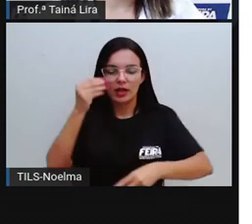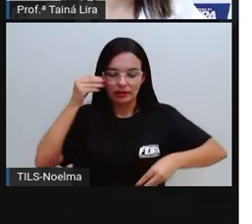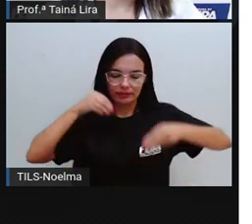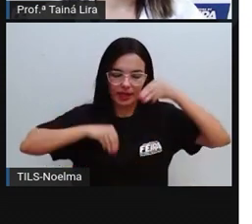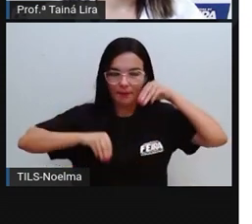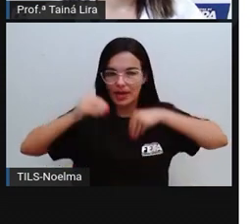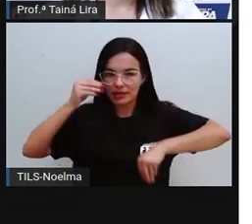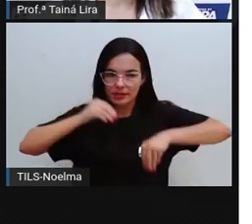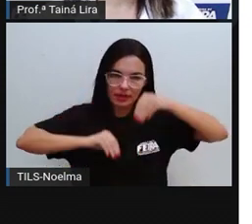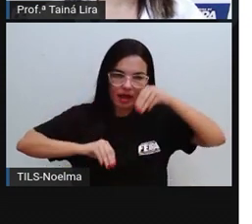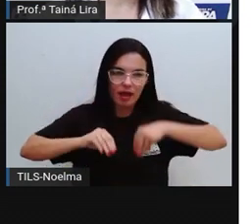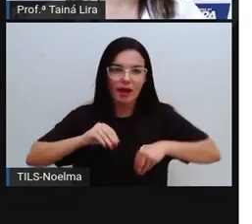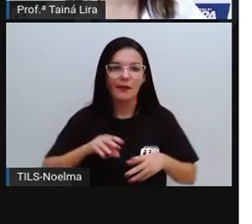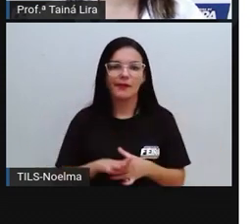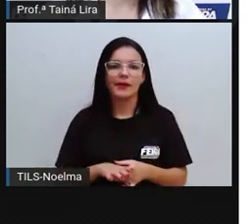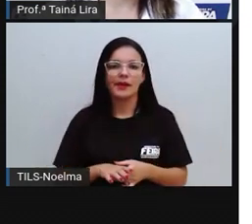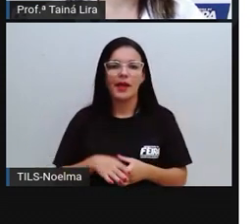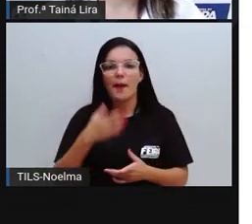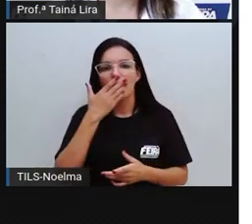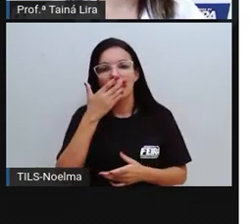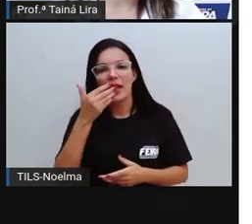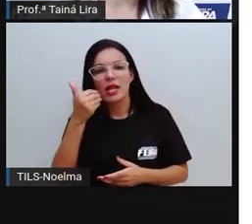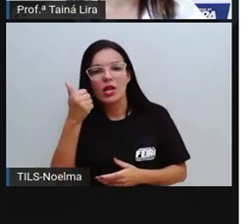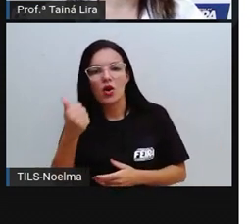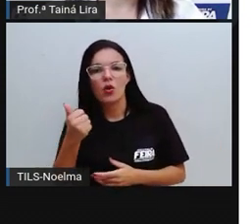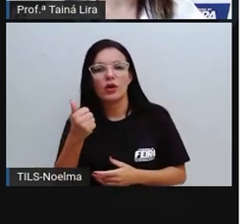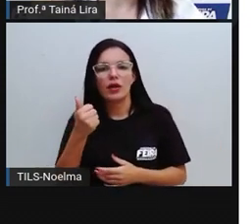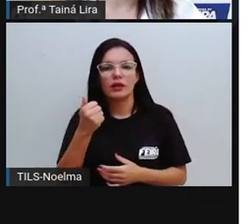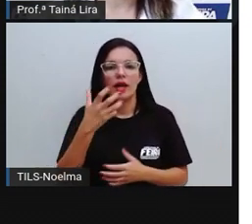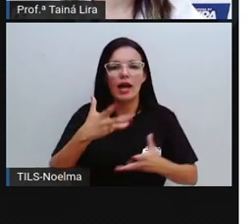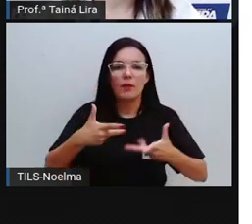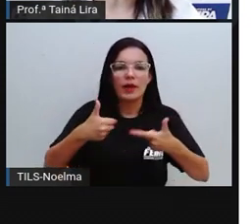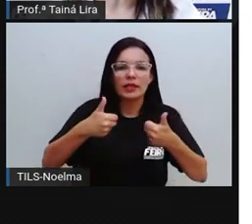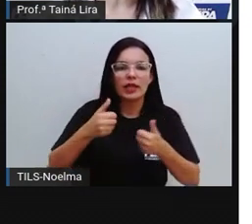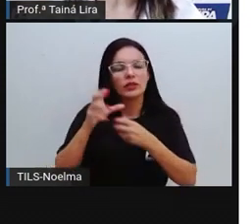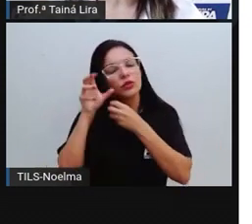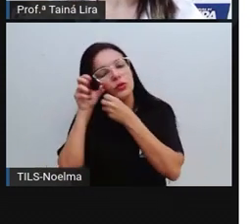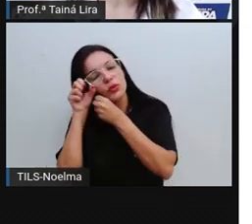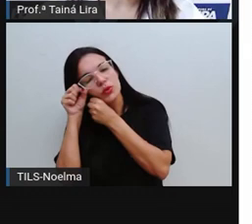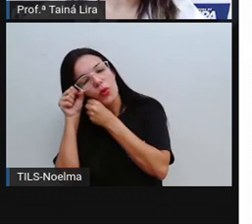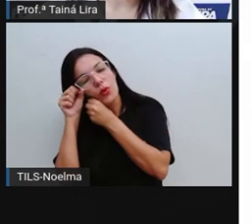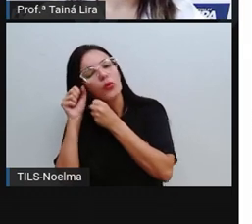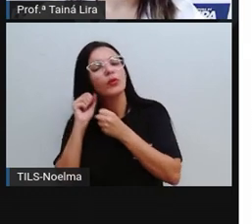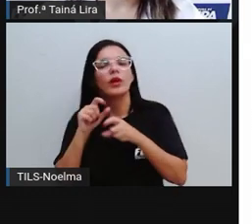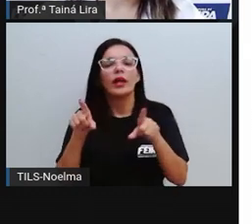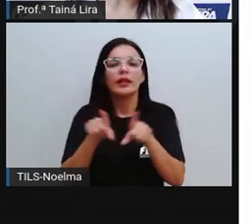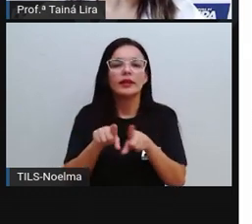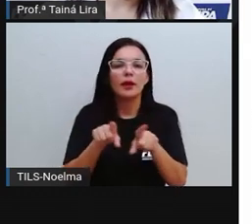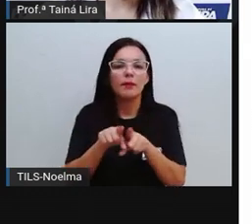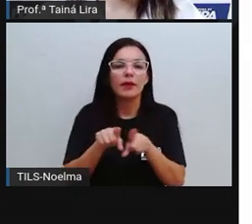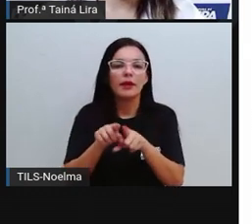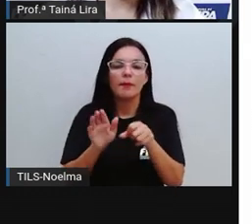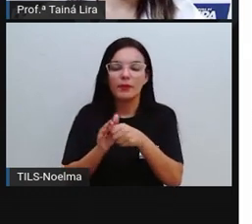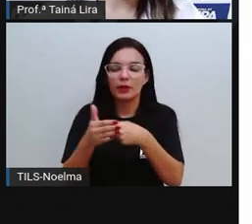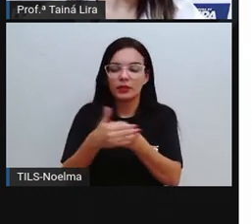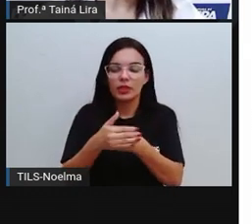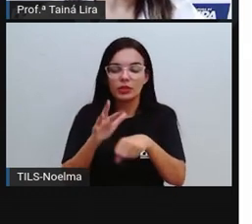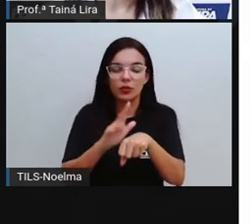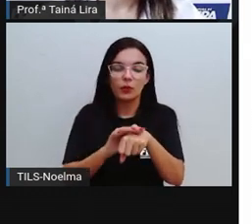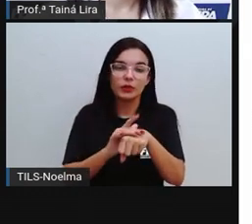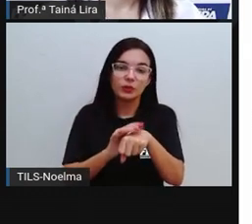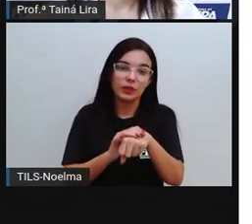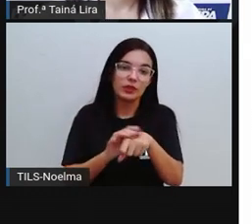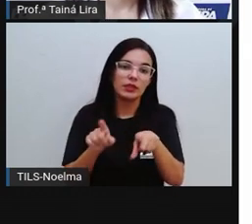do sono, protege contra infecções e estimula, né, a melanina da pele, tá